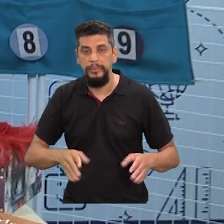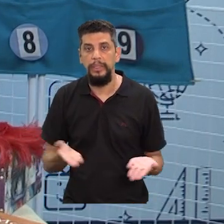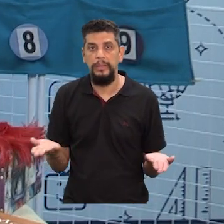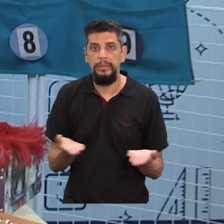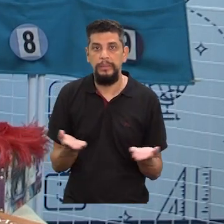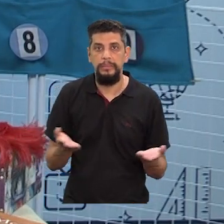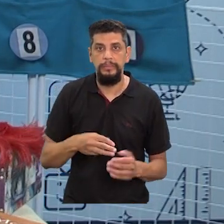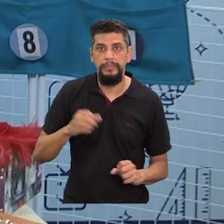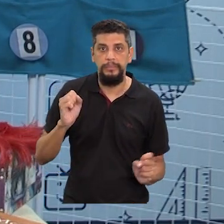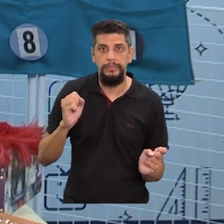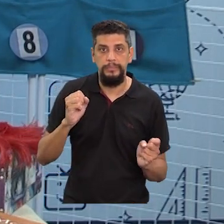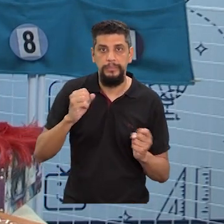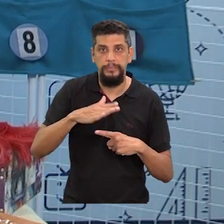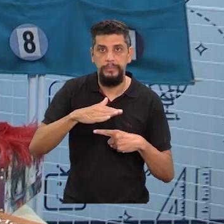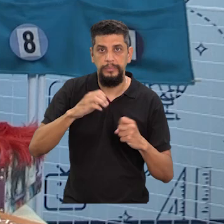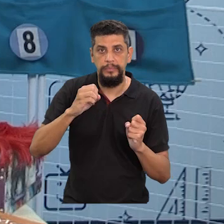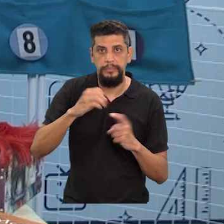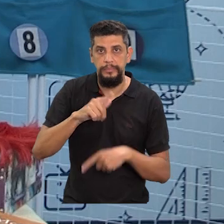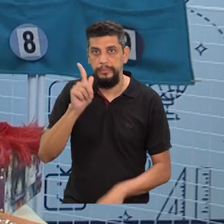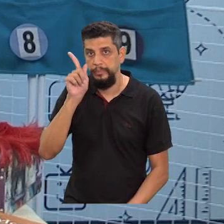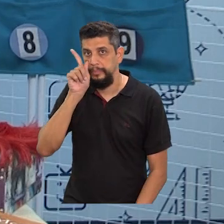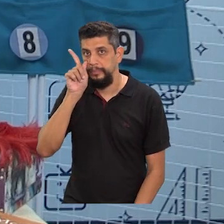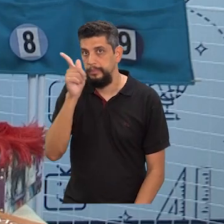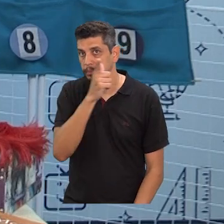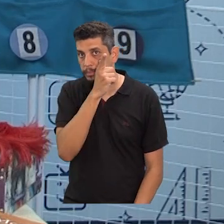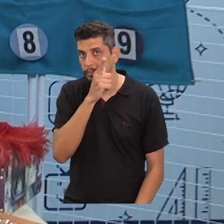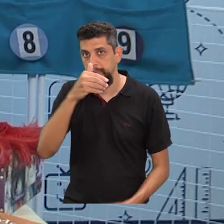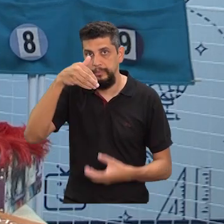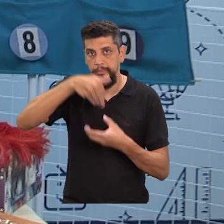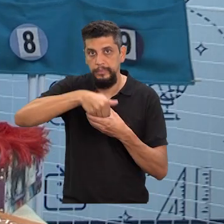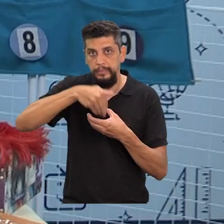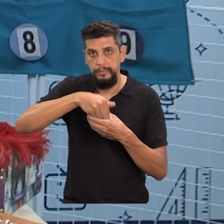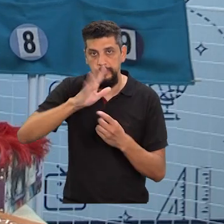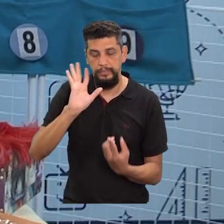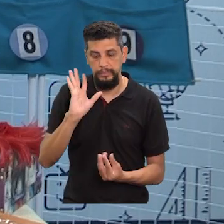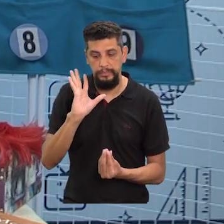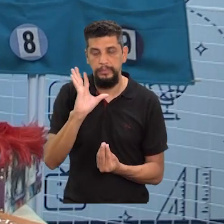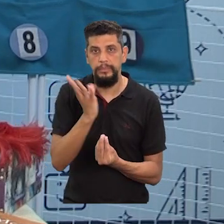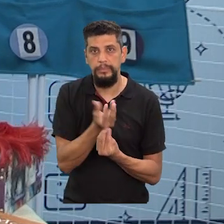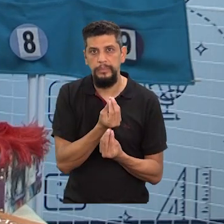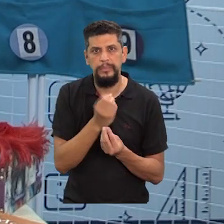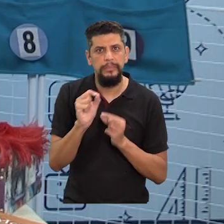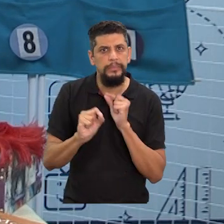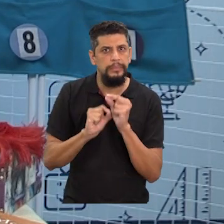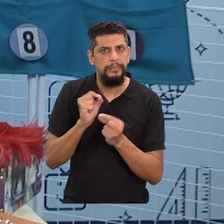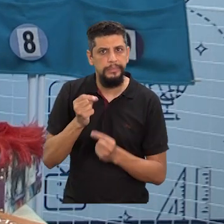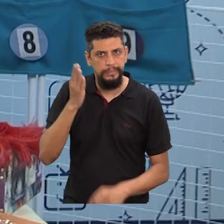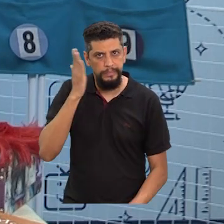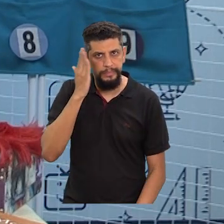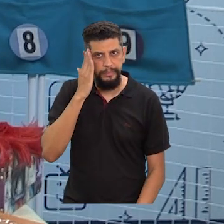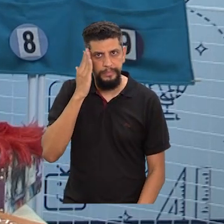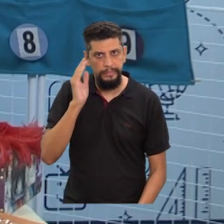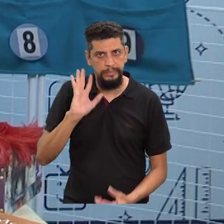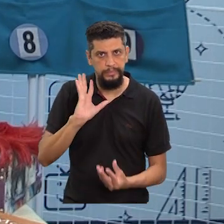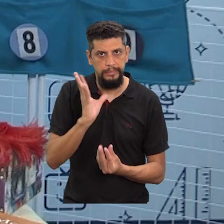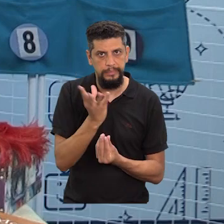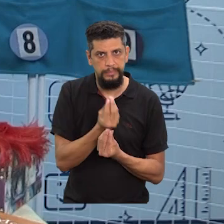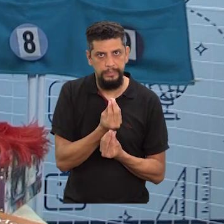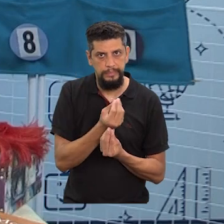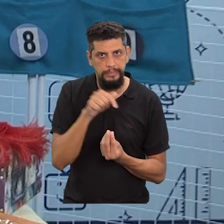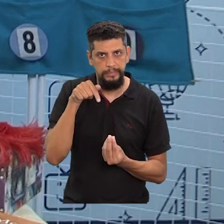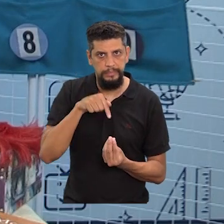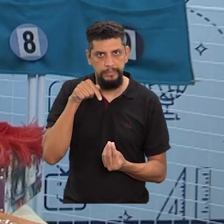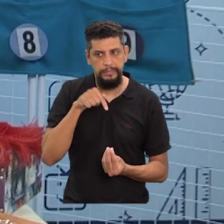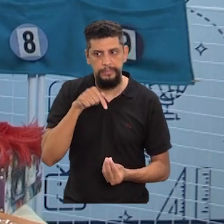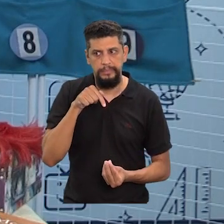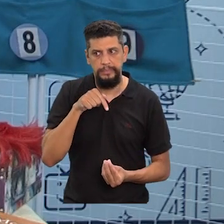vocês, ó. Ele é um mito grego e está aqui dentro dessa obra. Sabe de quem é essa obra, gente? Essa